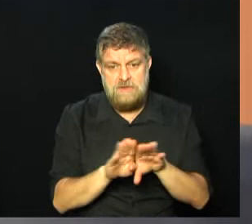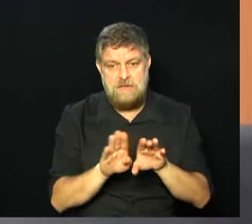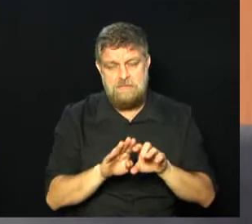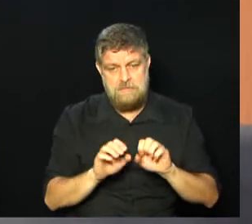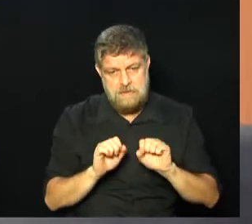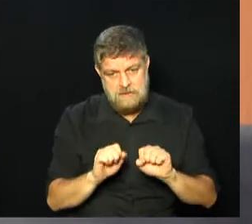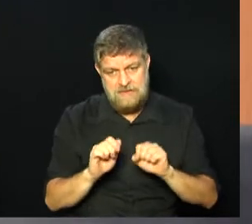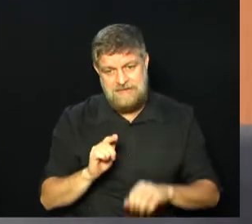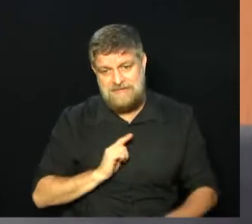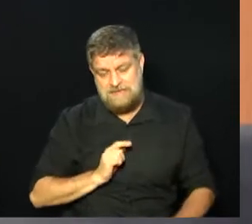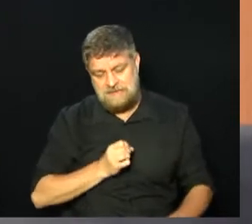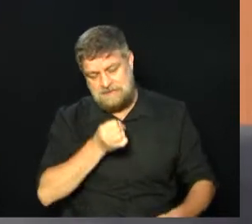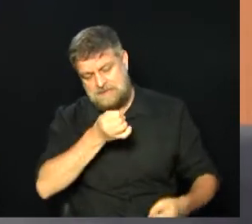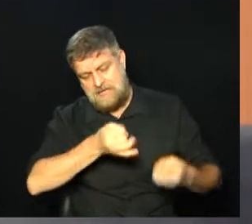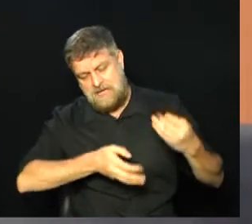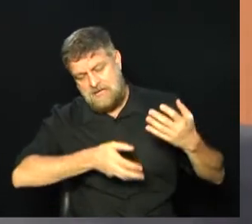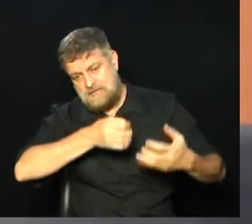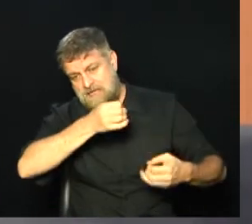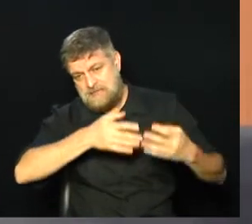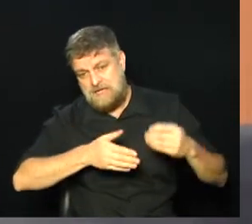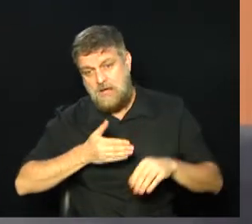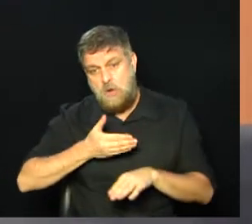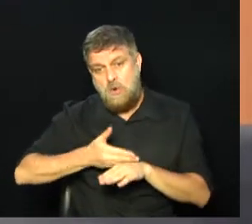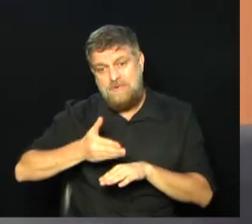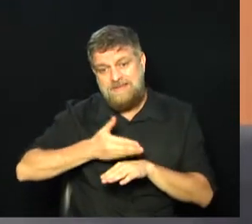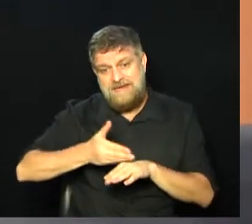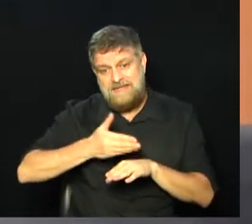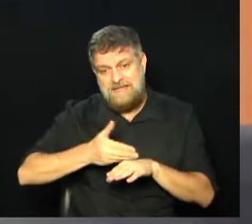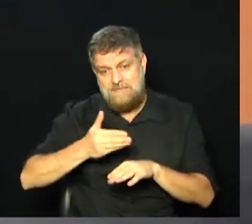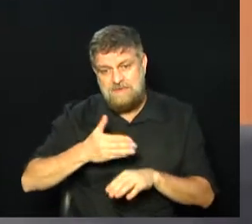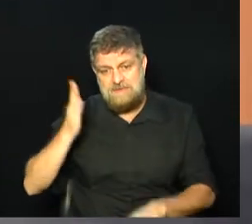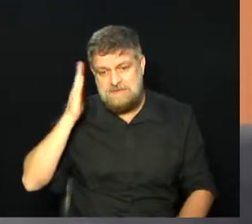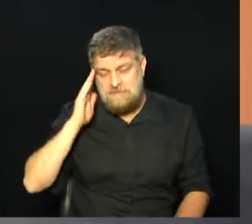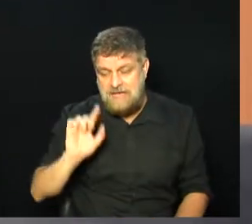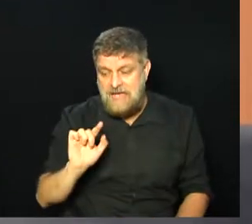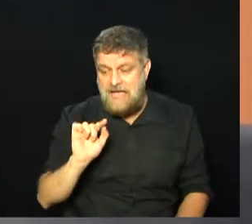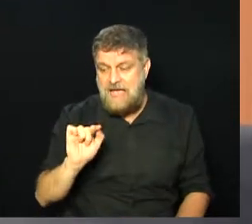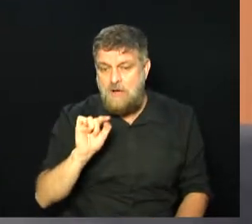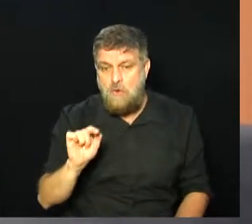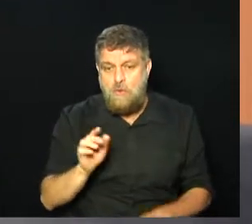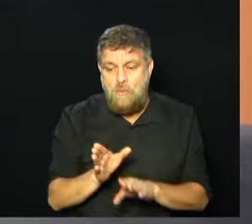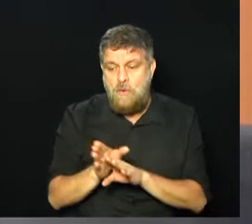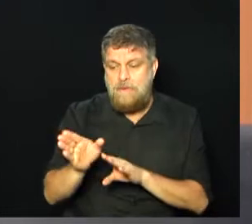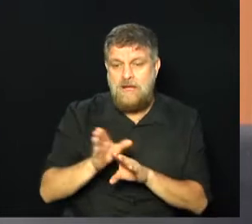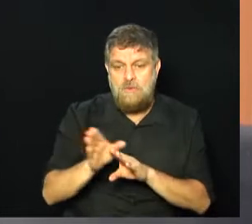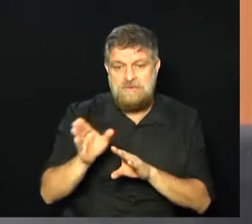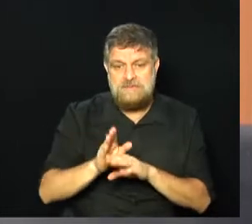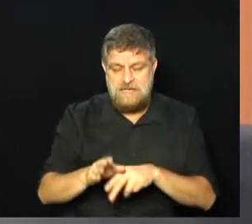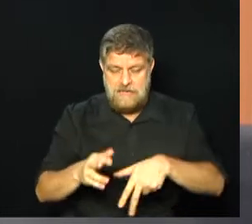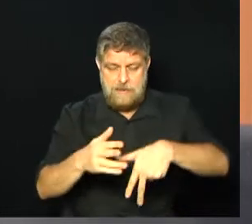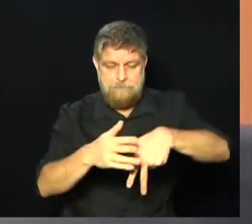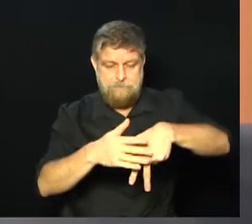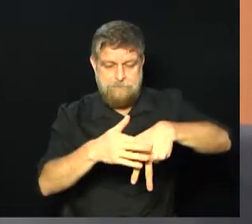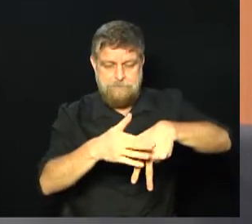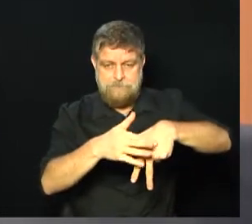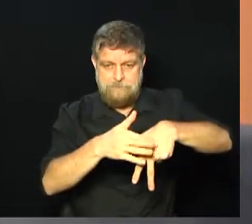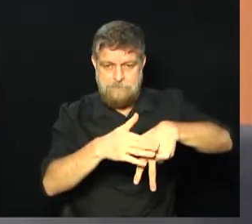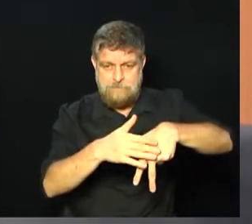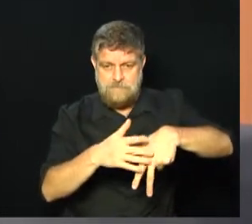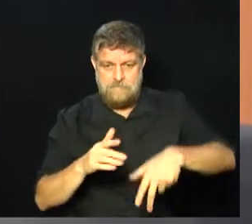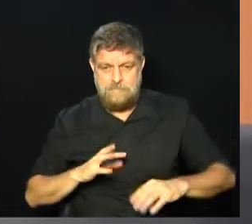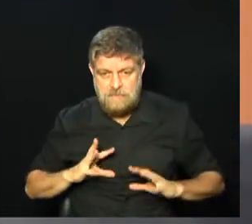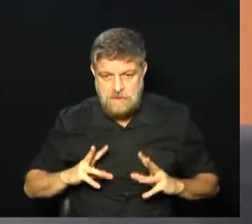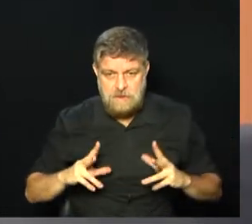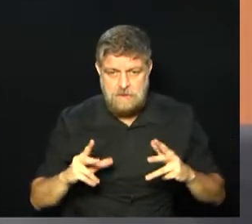terem um treinamento de quais pacientes encaminhar, para que nem todos